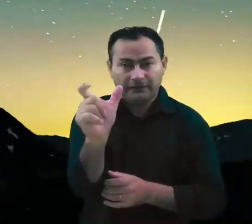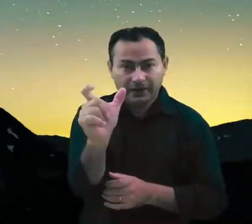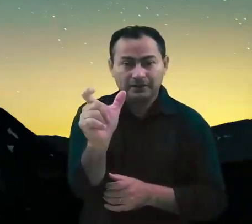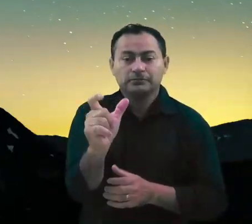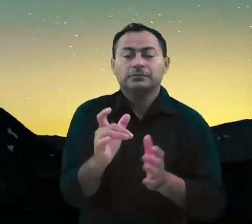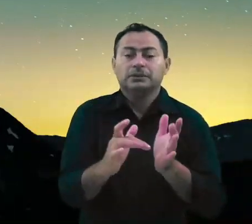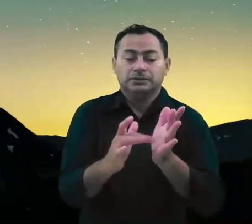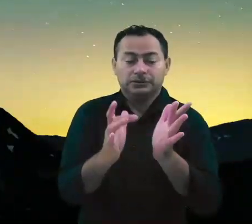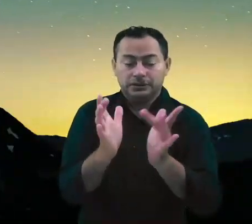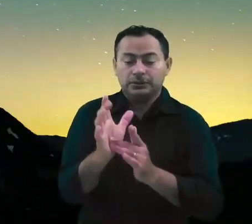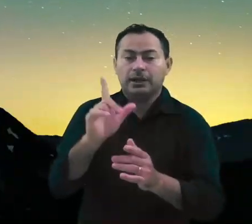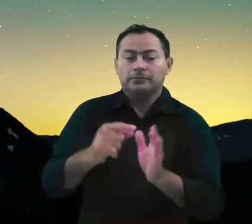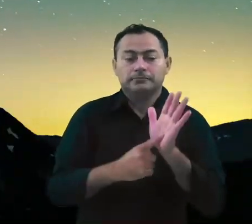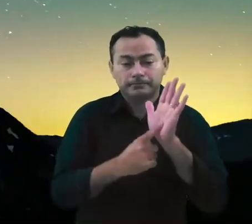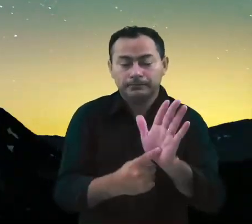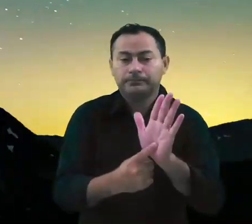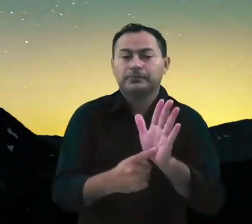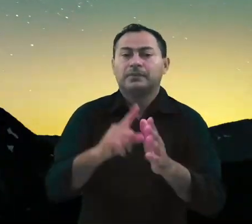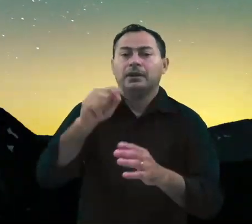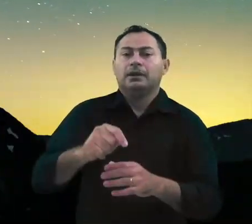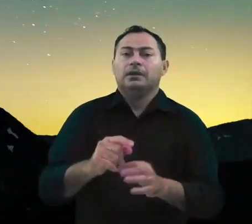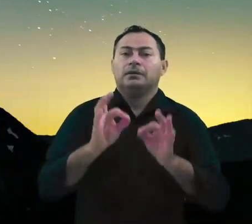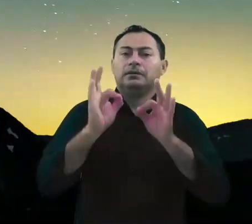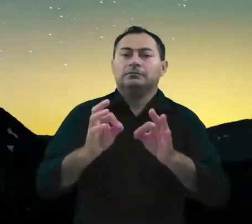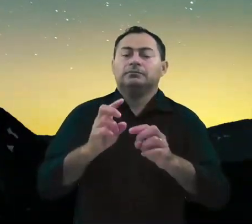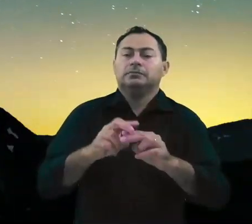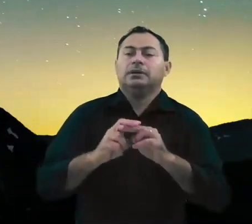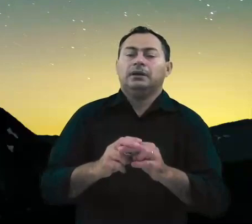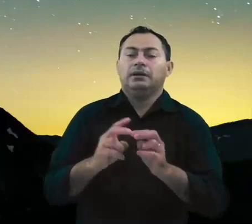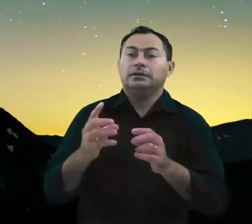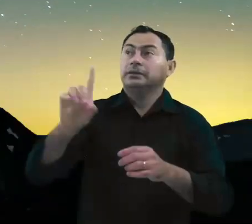é a palavra. Ele o interpretou, ele foi a